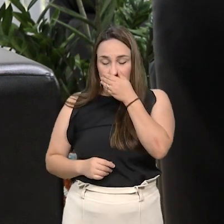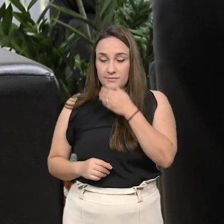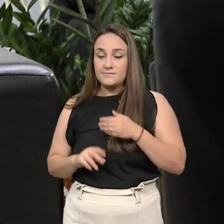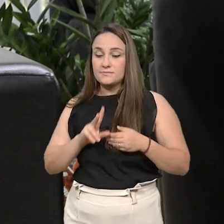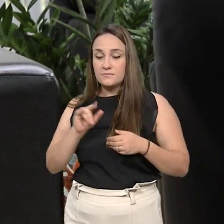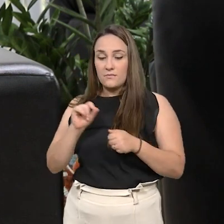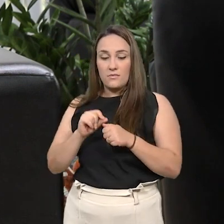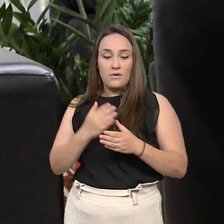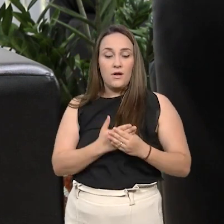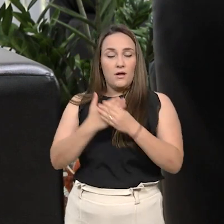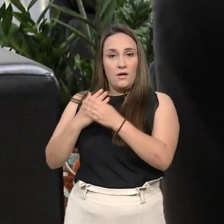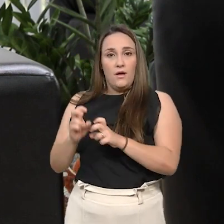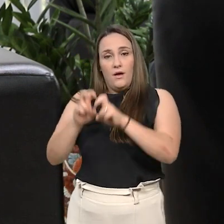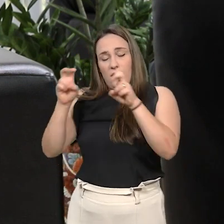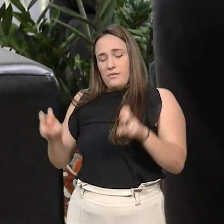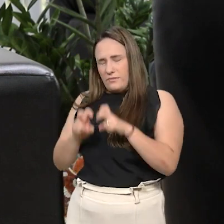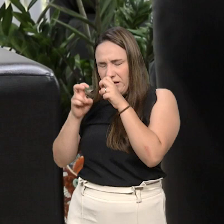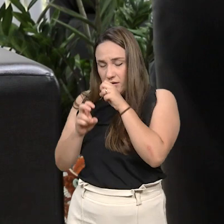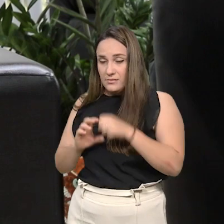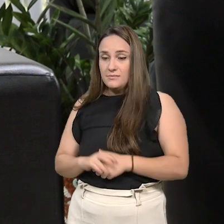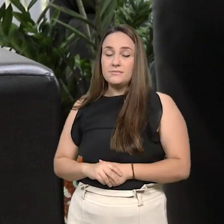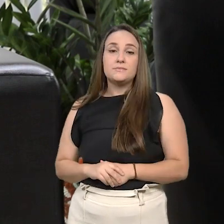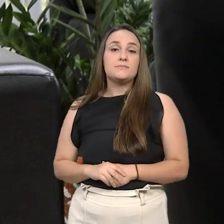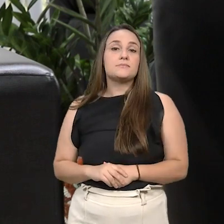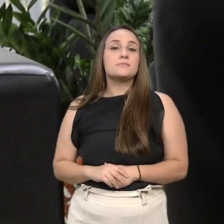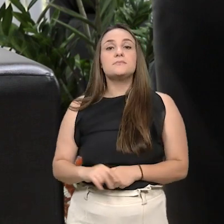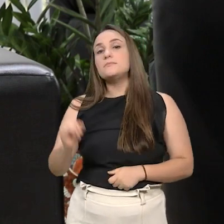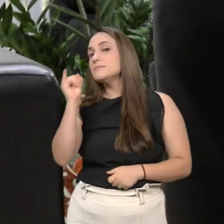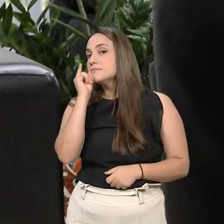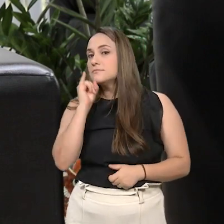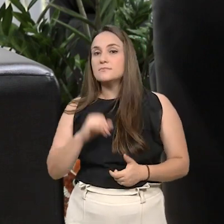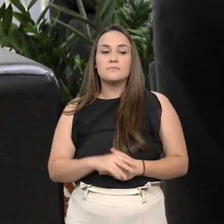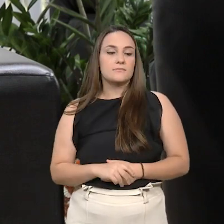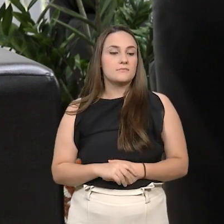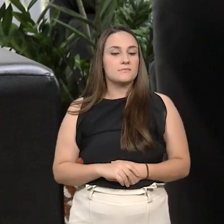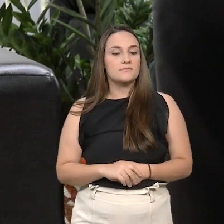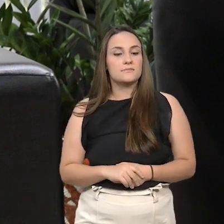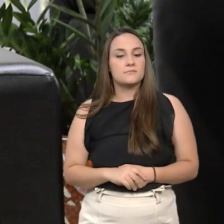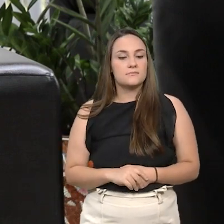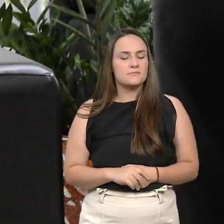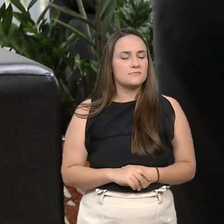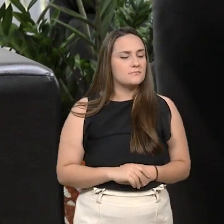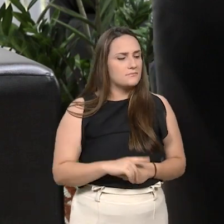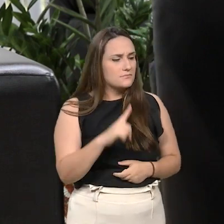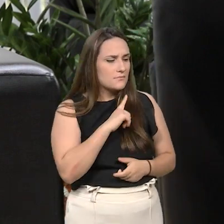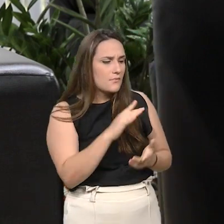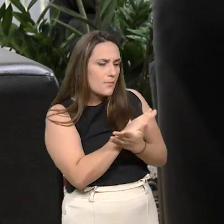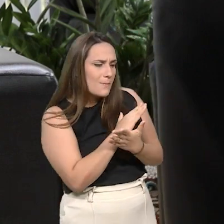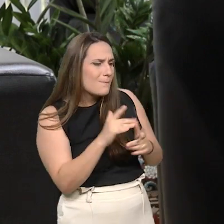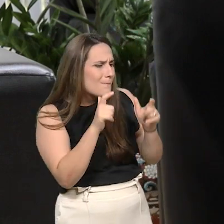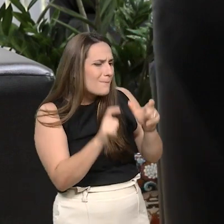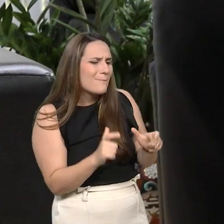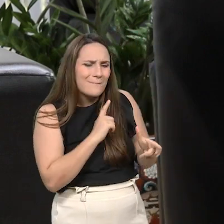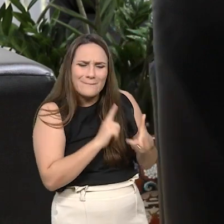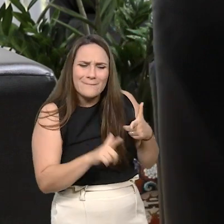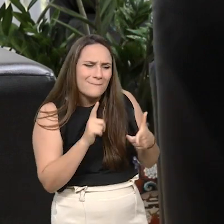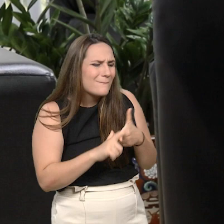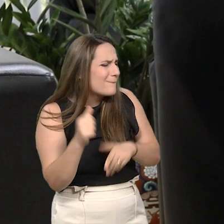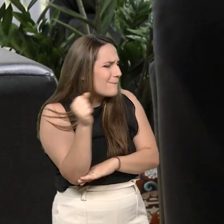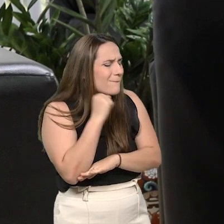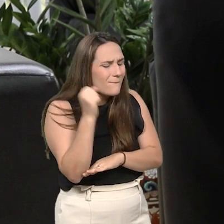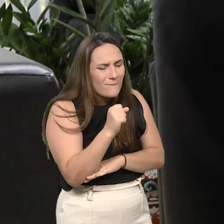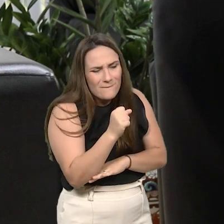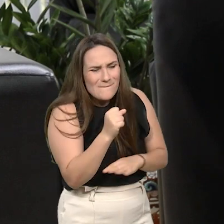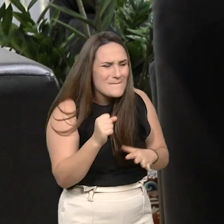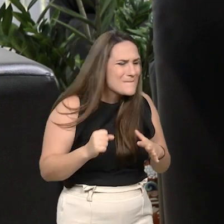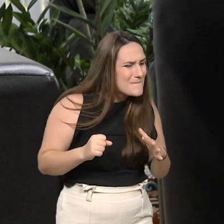Central de Processamento Eletrônico. Ela, nos primeiros 5 anos, falava assim, que lugar que está muito problemático ou que lugar que sabemos que vai funcionar.